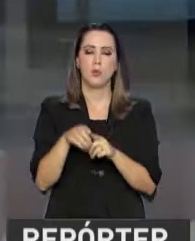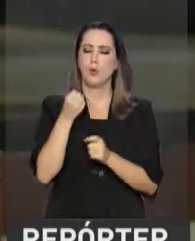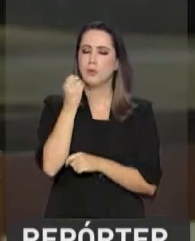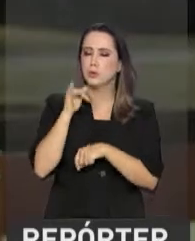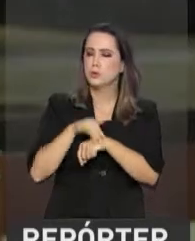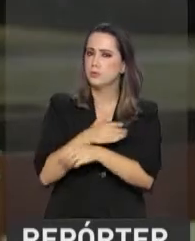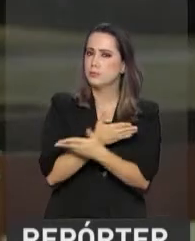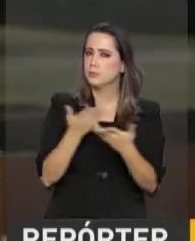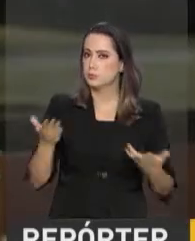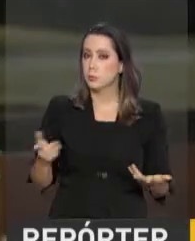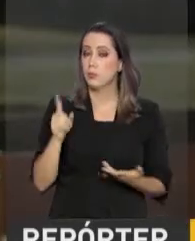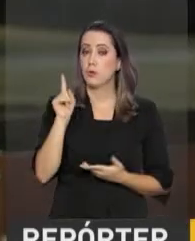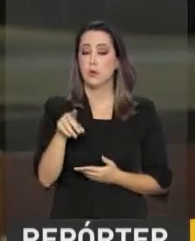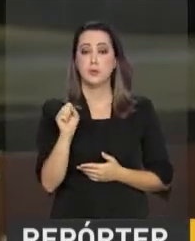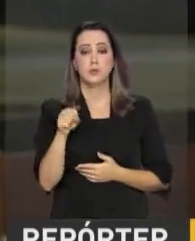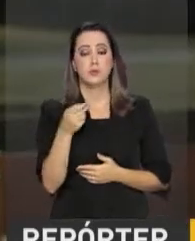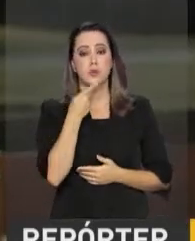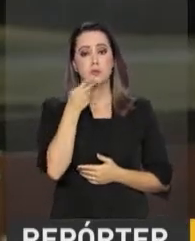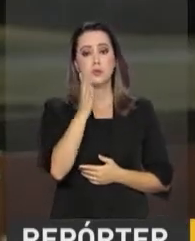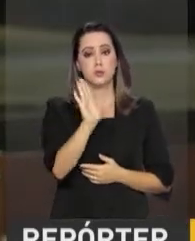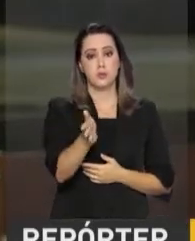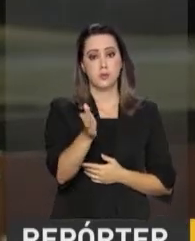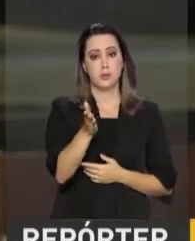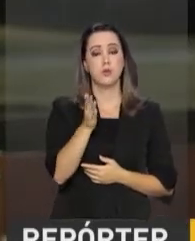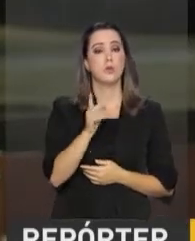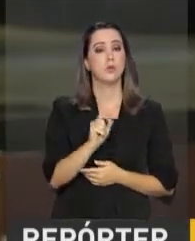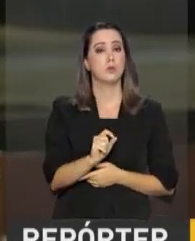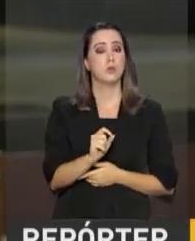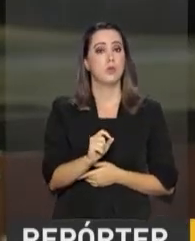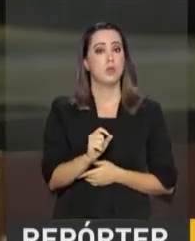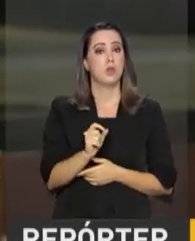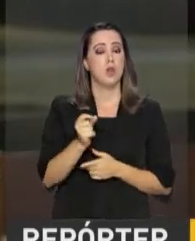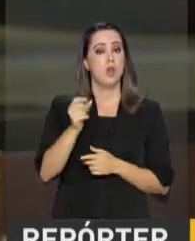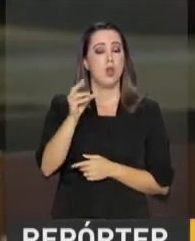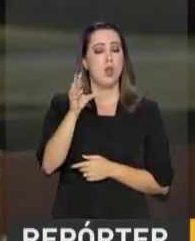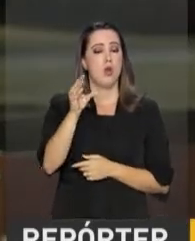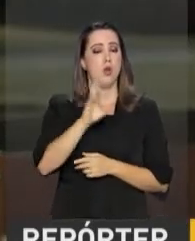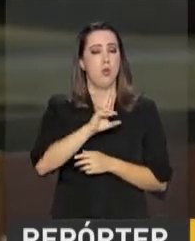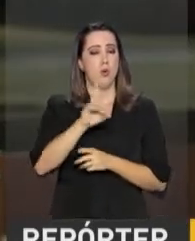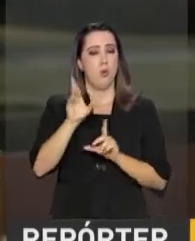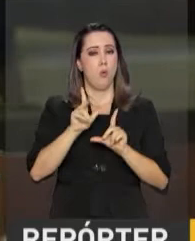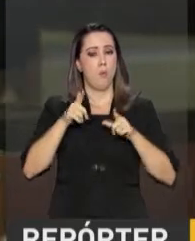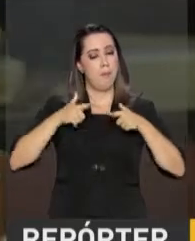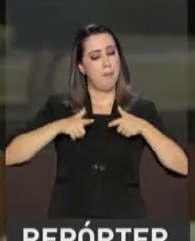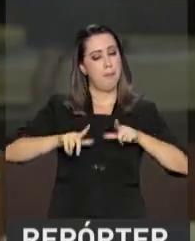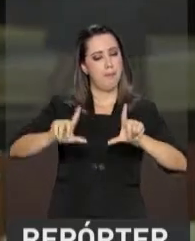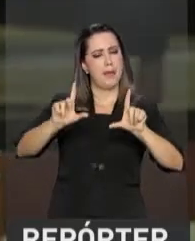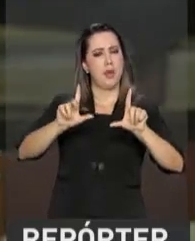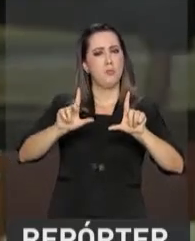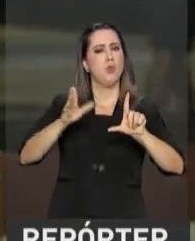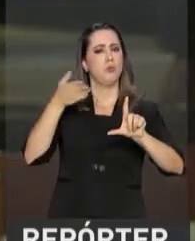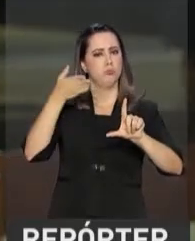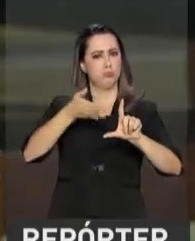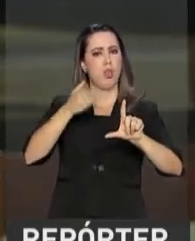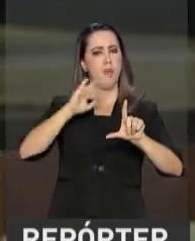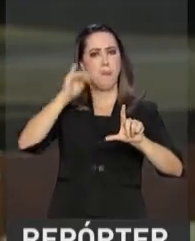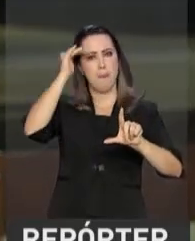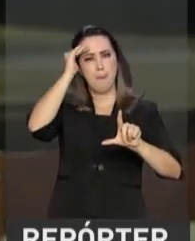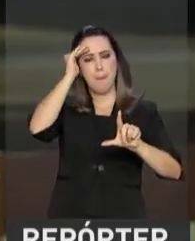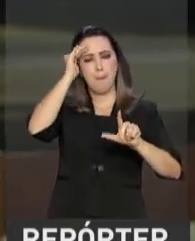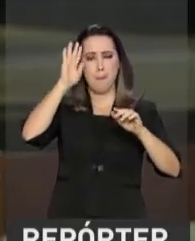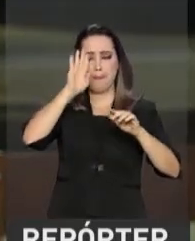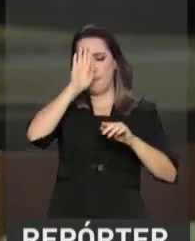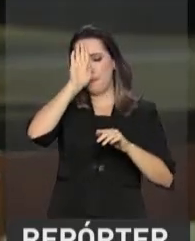noite a todos. É isso, Roberto. Como você falou, a Ordem do Mérito Cultural é a principal homenagem pública da cultura